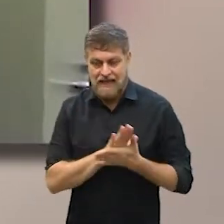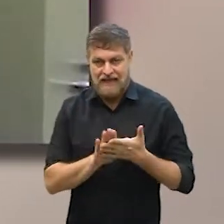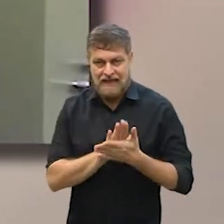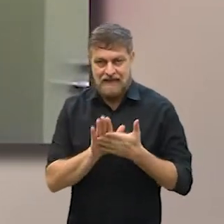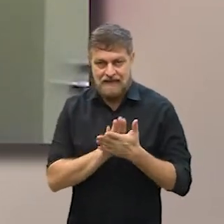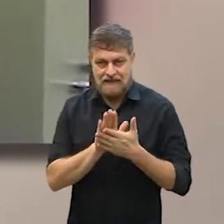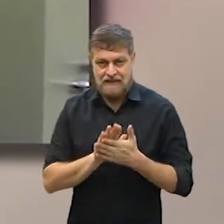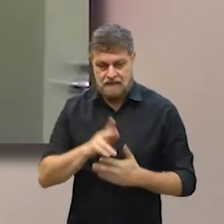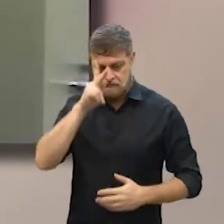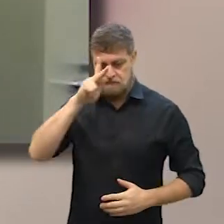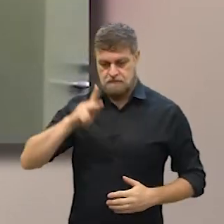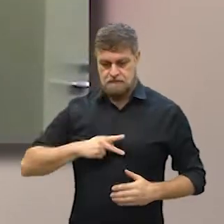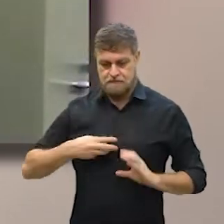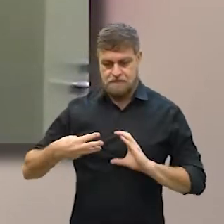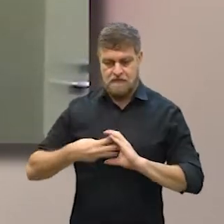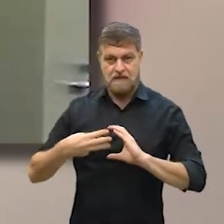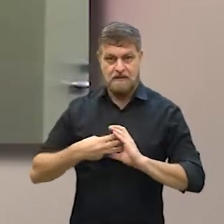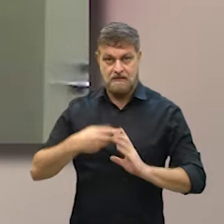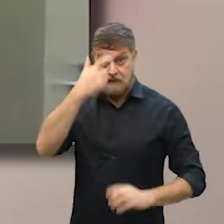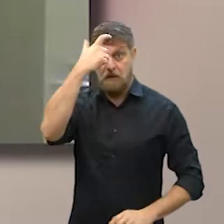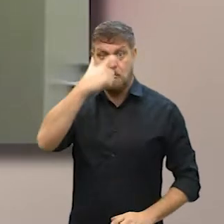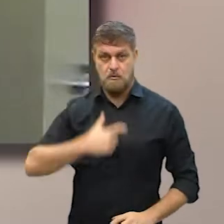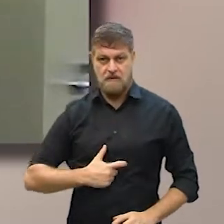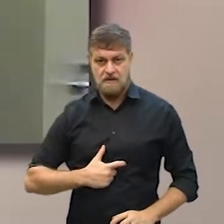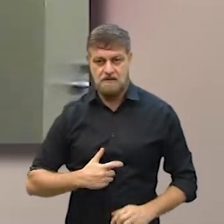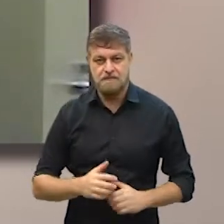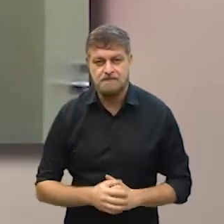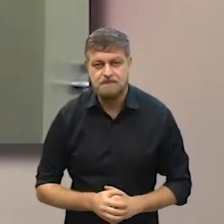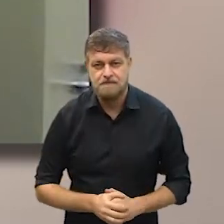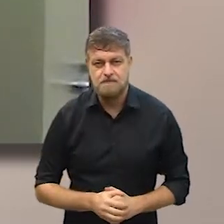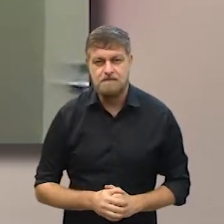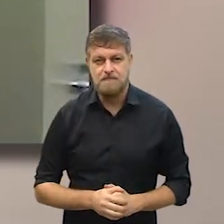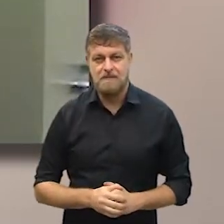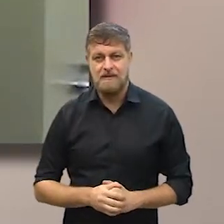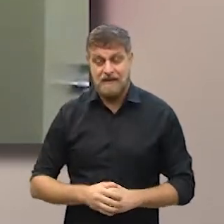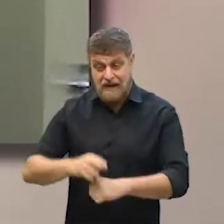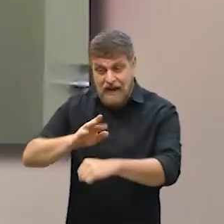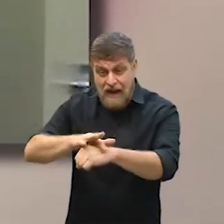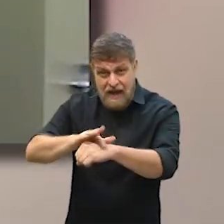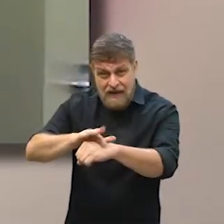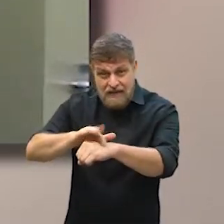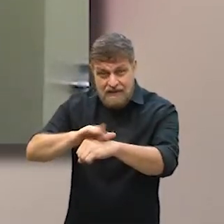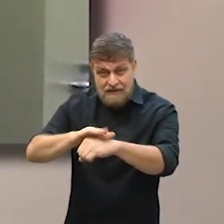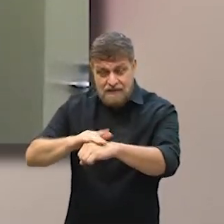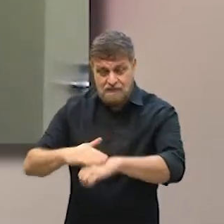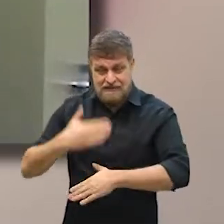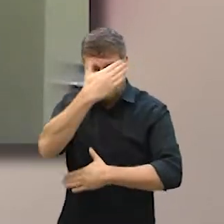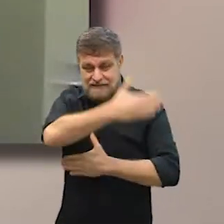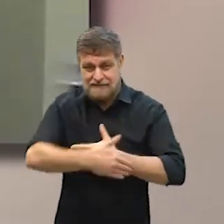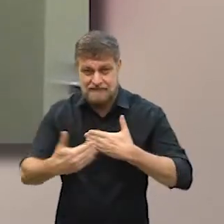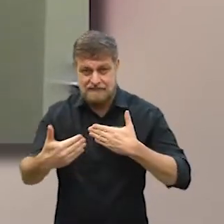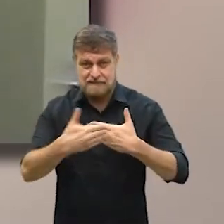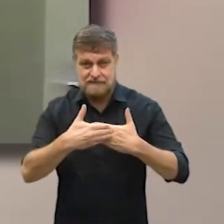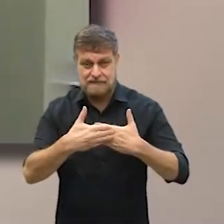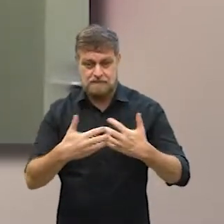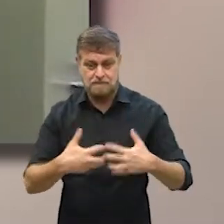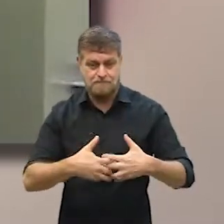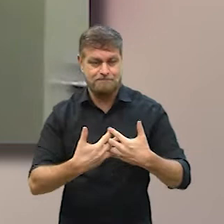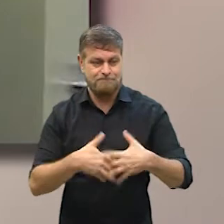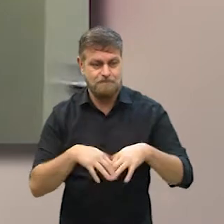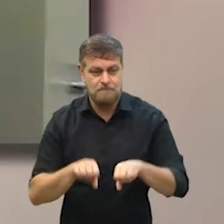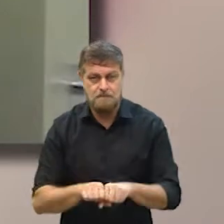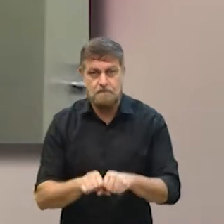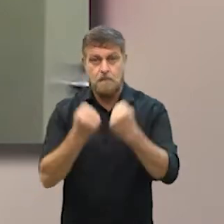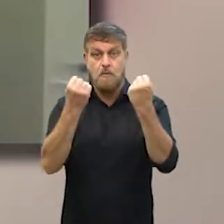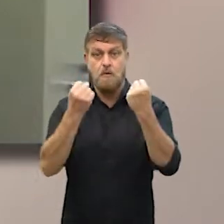resposta de ataque contra se elas próprias orgânicos nas doenças auto-imune essa equilíbrio